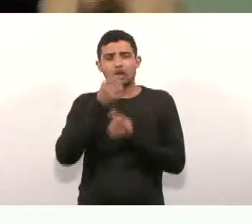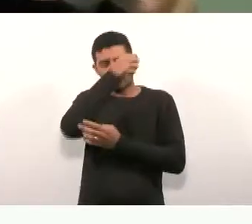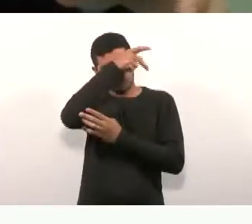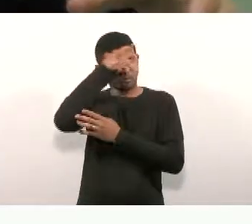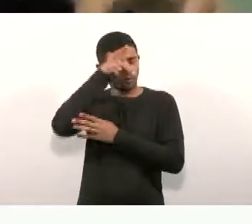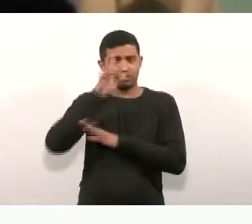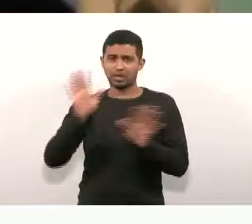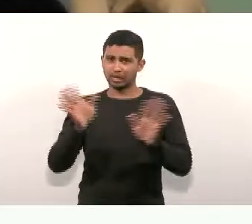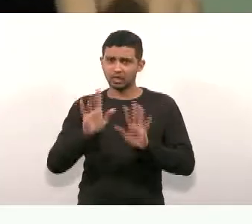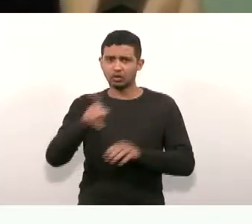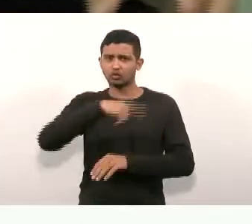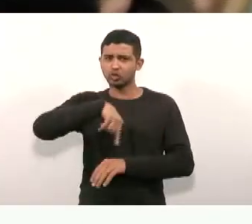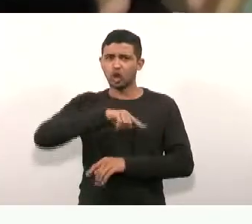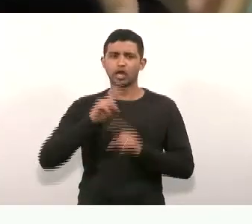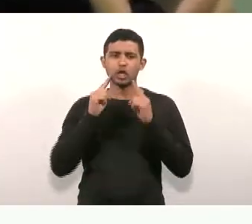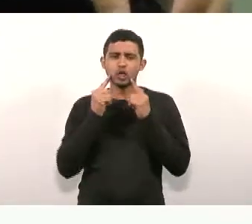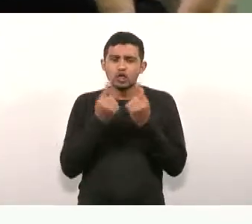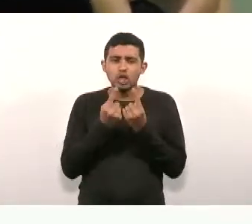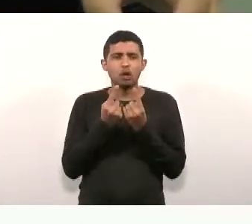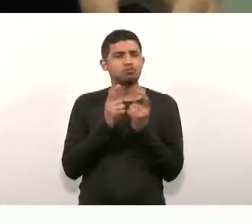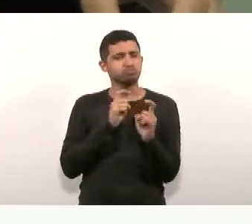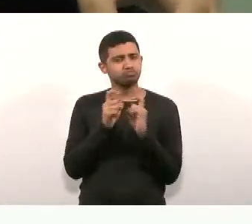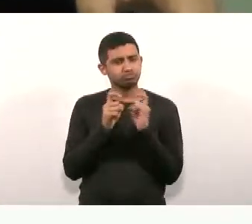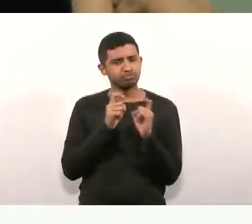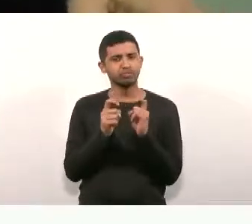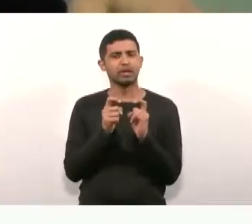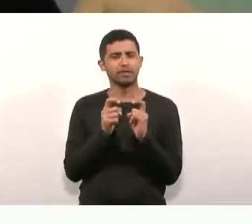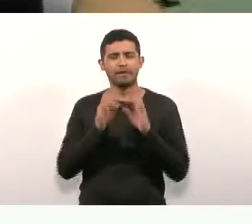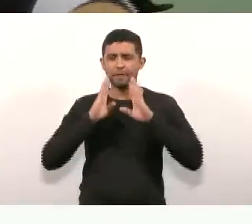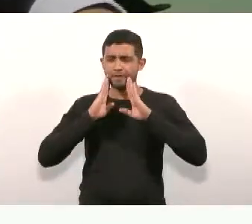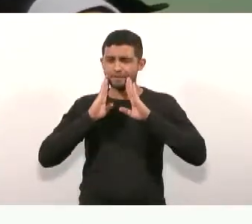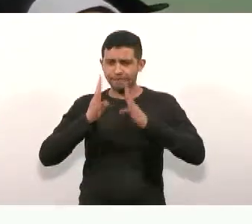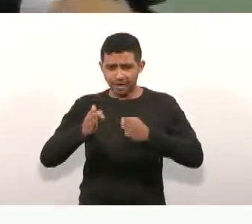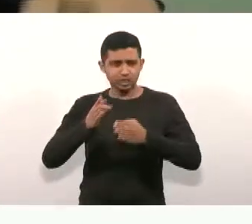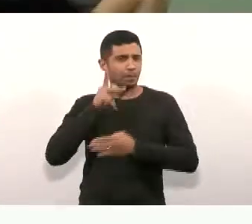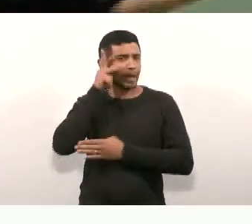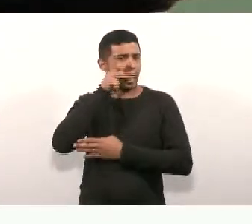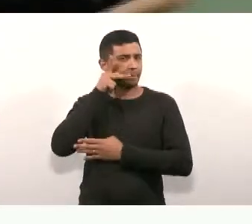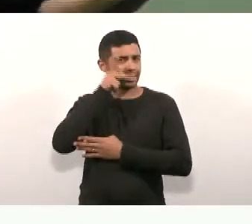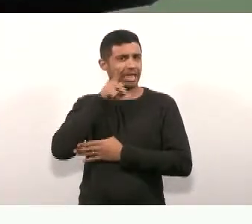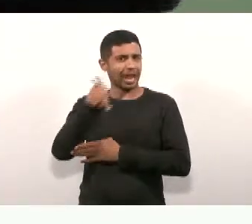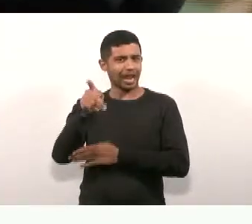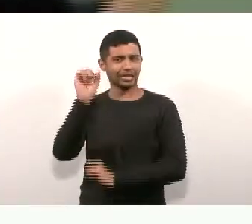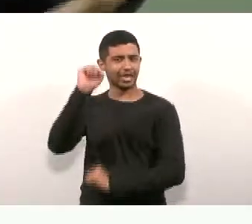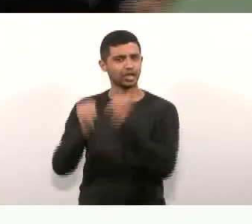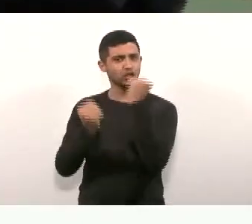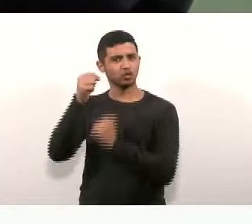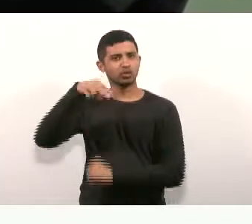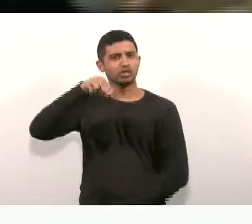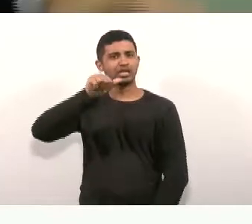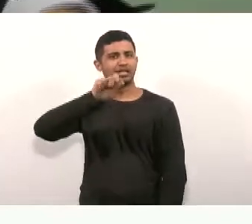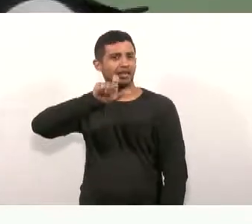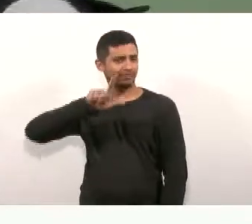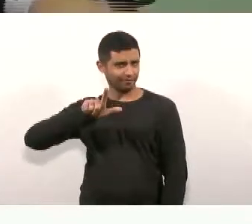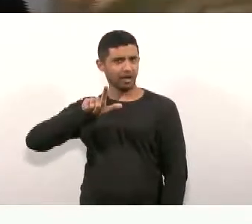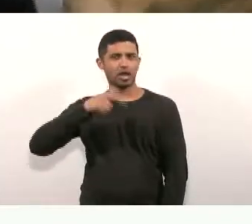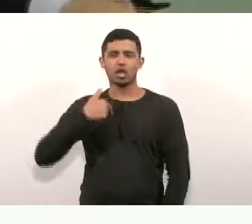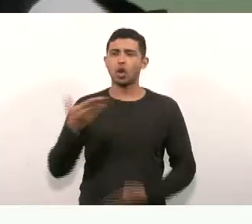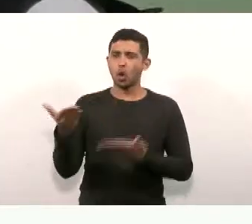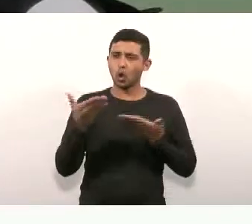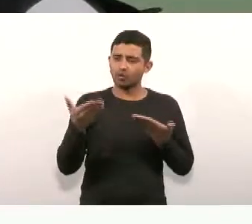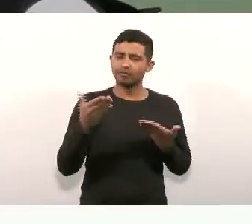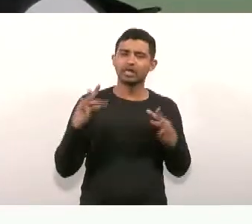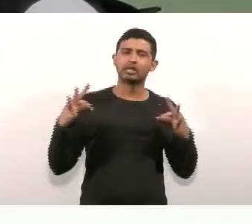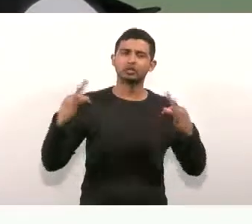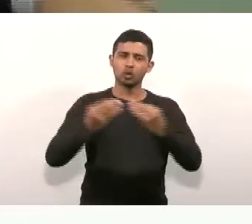sessão de reinstalação da Frente Parlamentar em Defesa da Indústria Naval. Aliás, eu convidei todos os membros da Comissão de Economia, como vocês